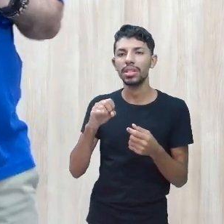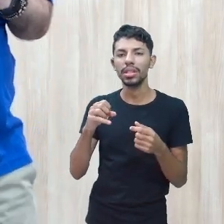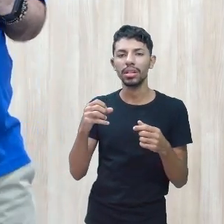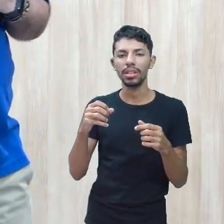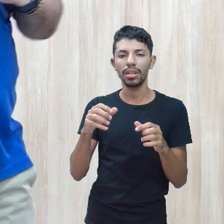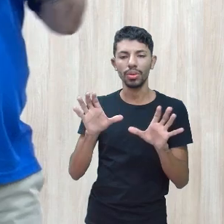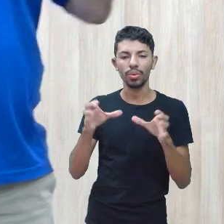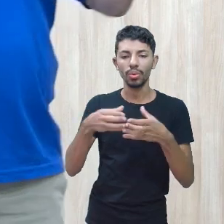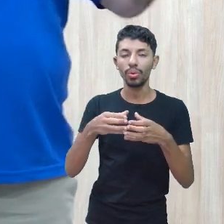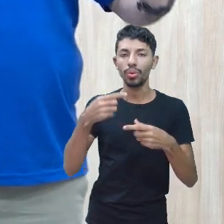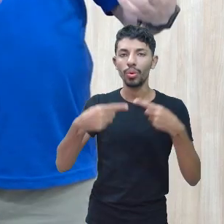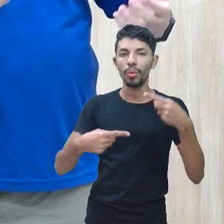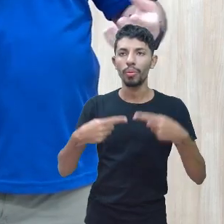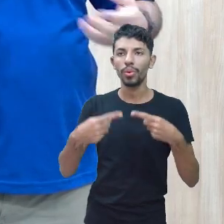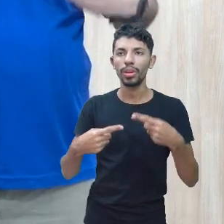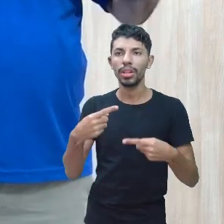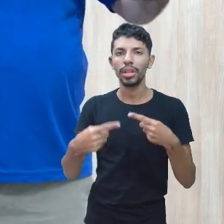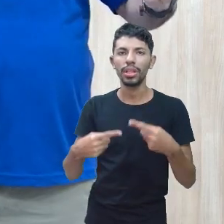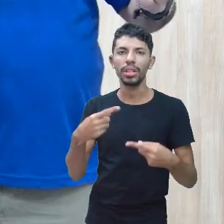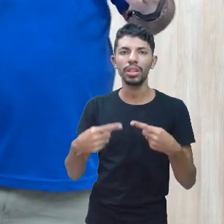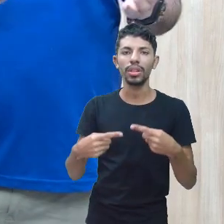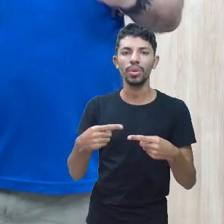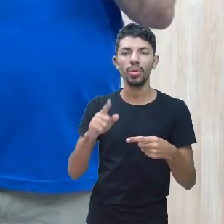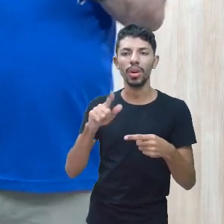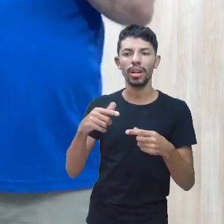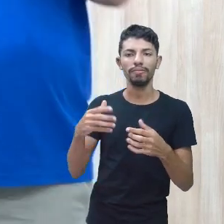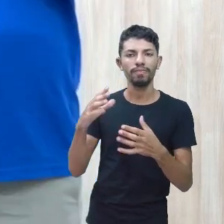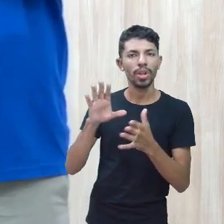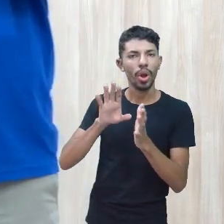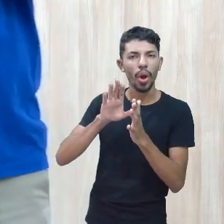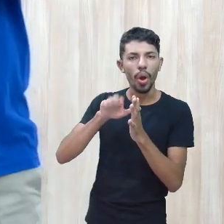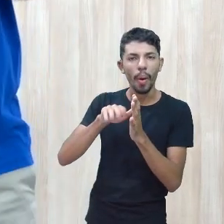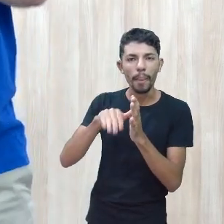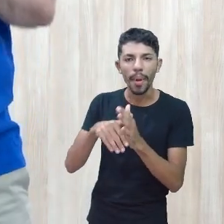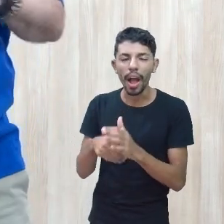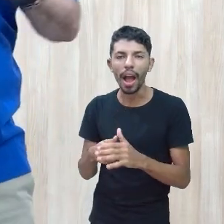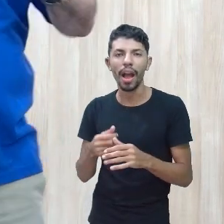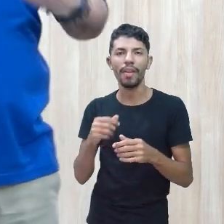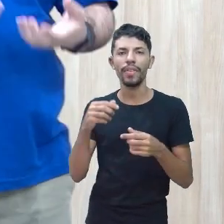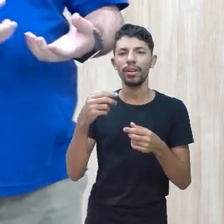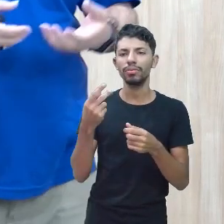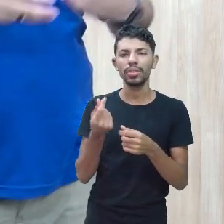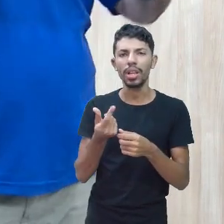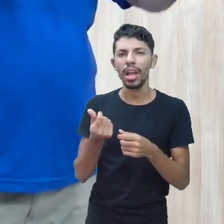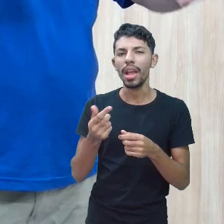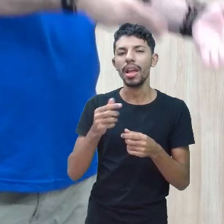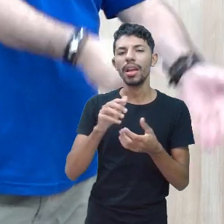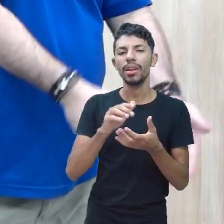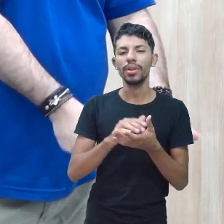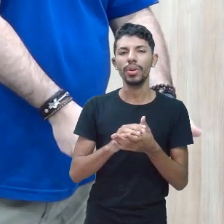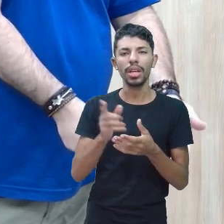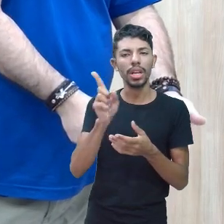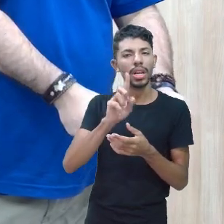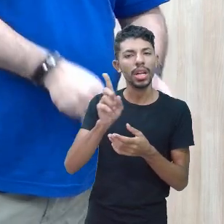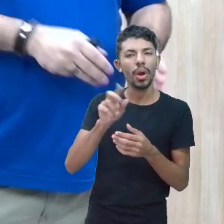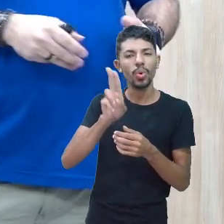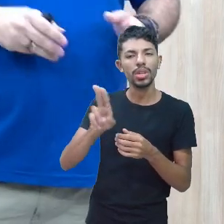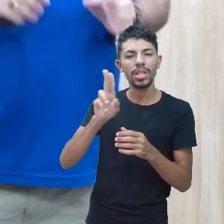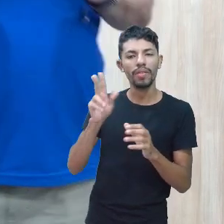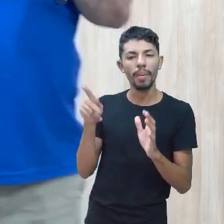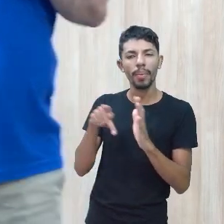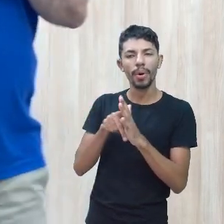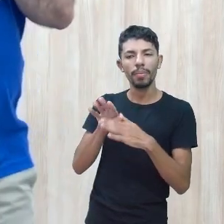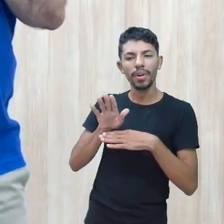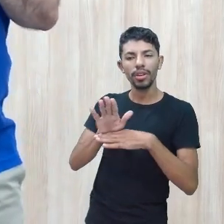daquele momento, né, eles desviavam as verbas, né, e aquelas verbas elas não eram utilizadas para benefício da cidade.